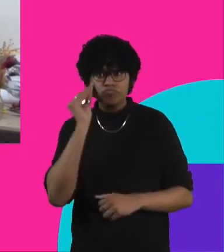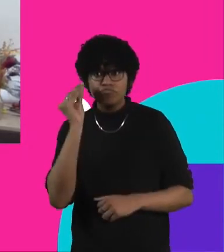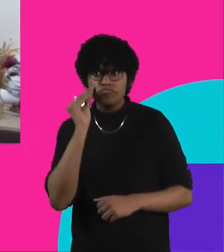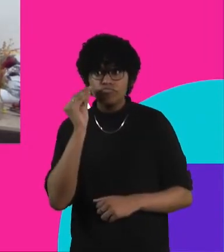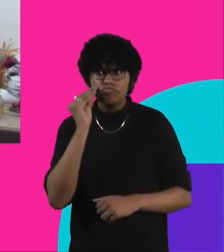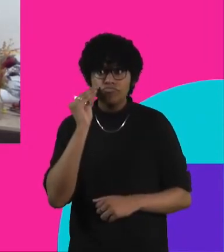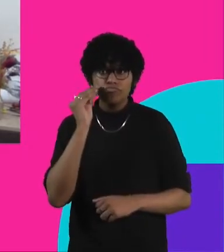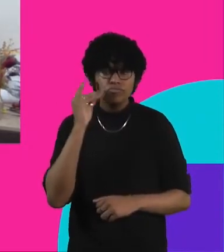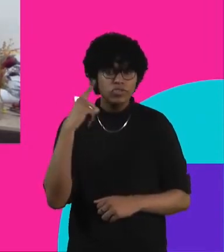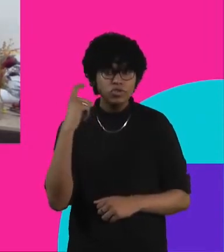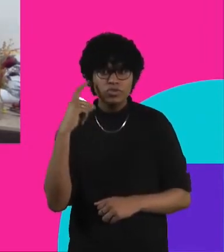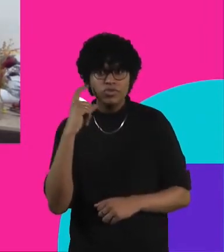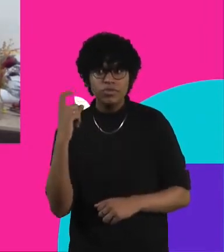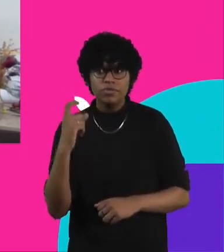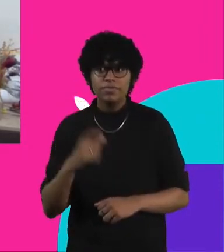Teste.